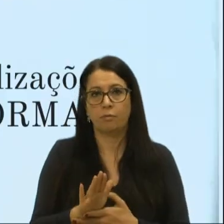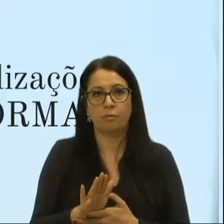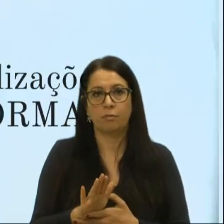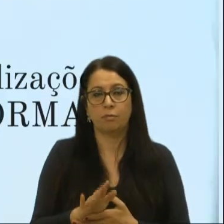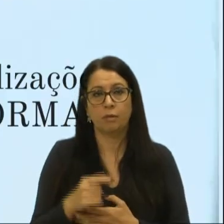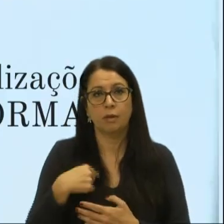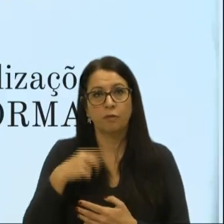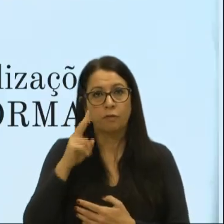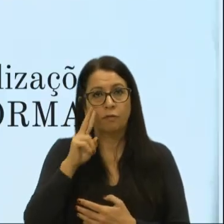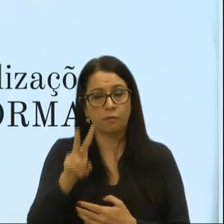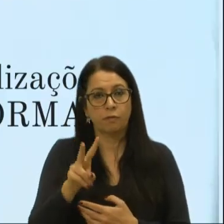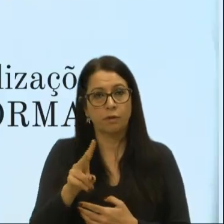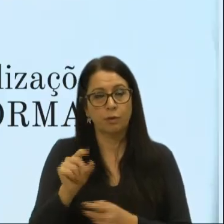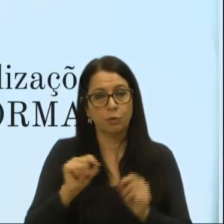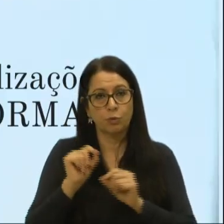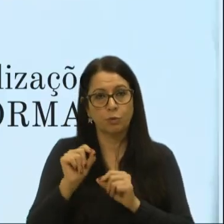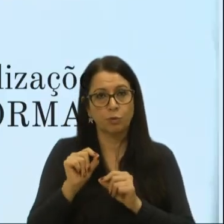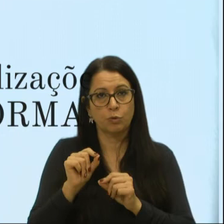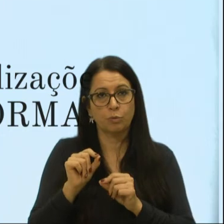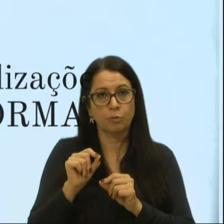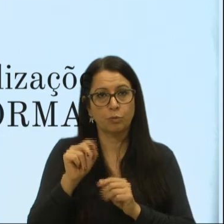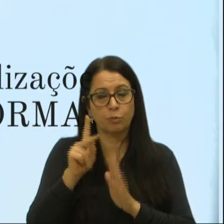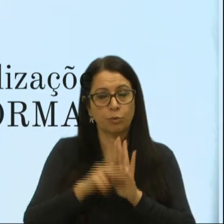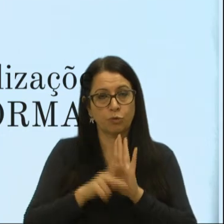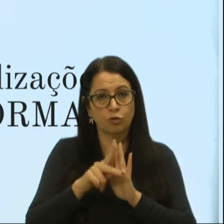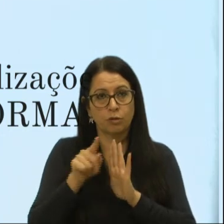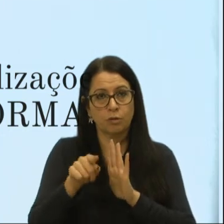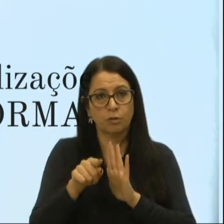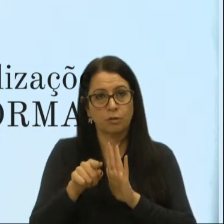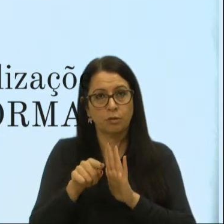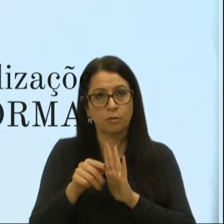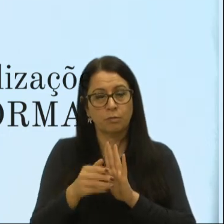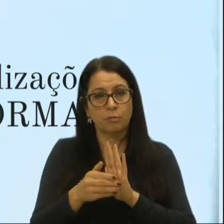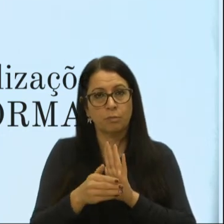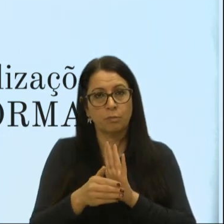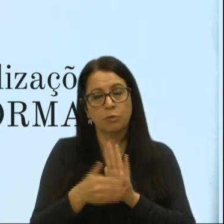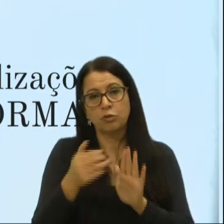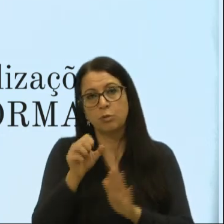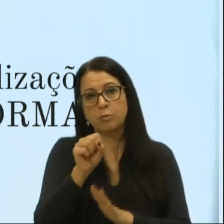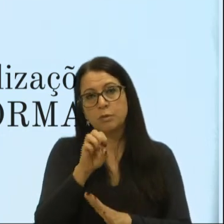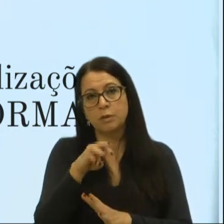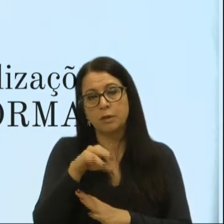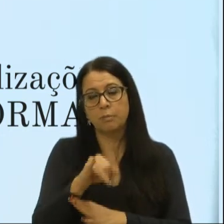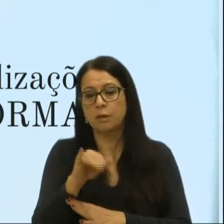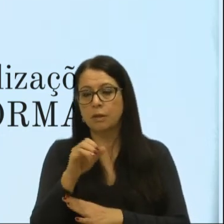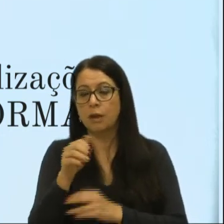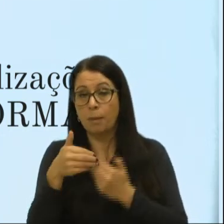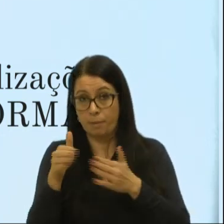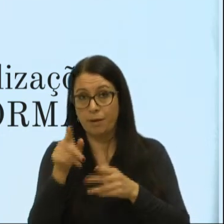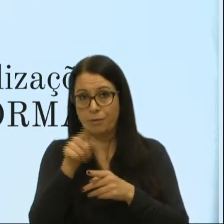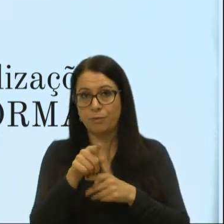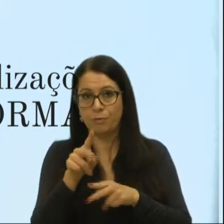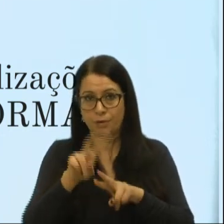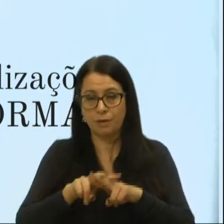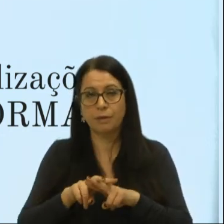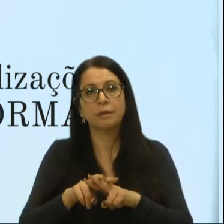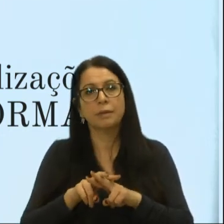estive verificando em relação ao nosso projeto para a extinção do regime semiaberto, ele vem